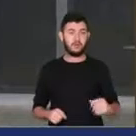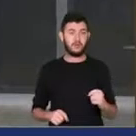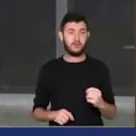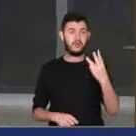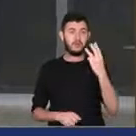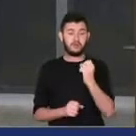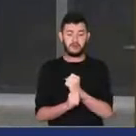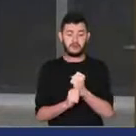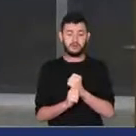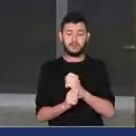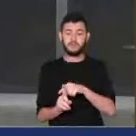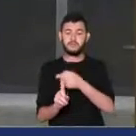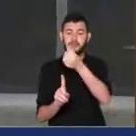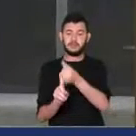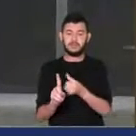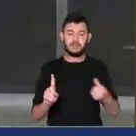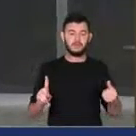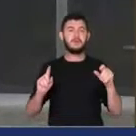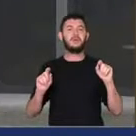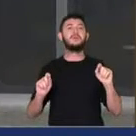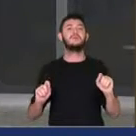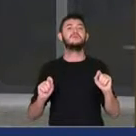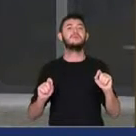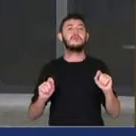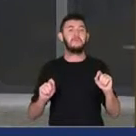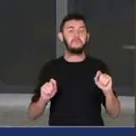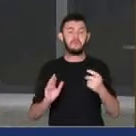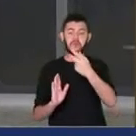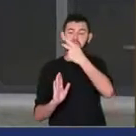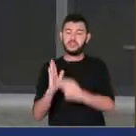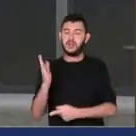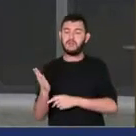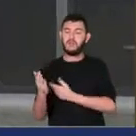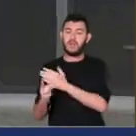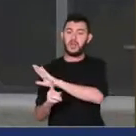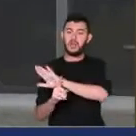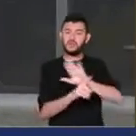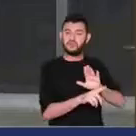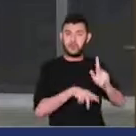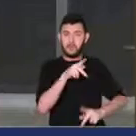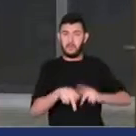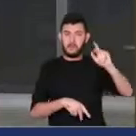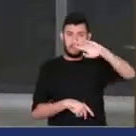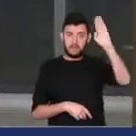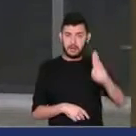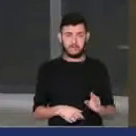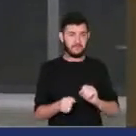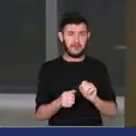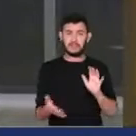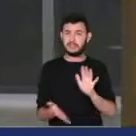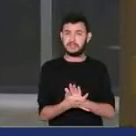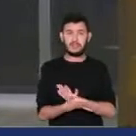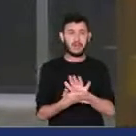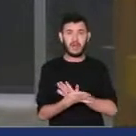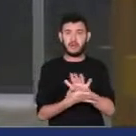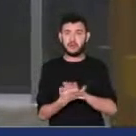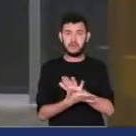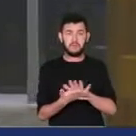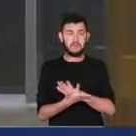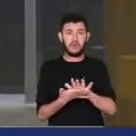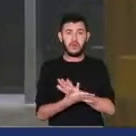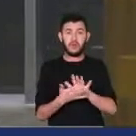um único programa positivo para o povo brasileiro, não viabilizou um programa de moradia popular,